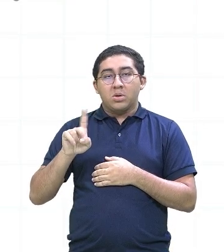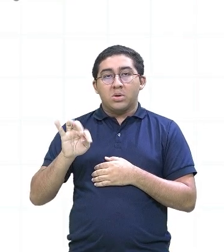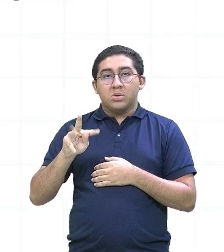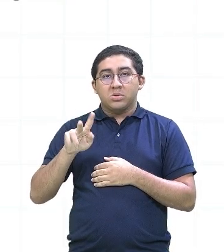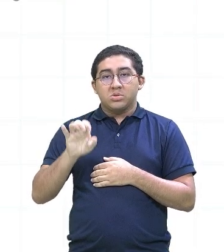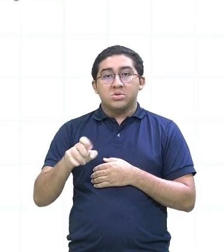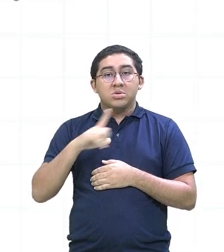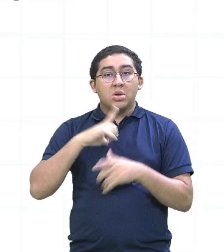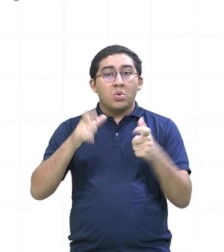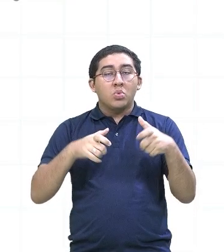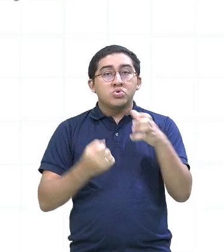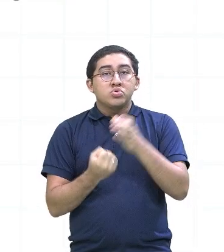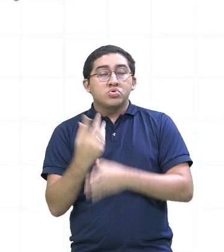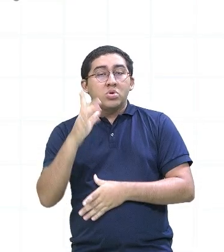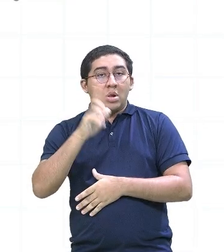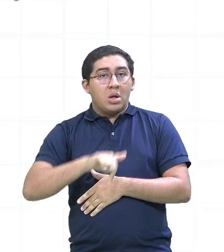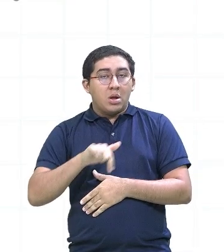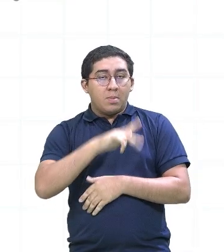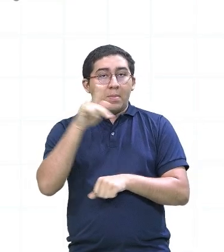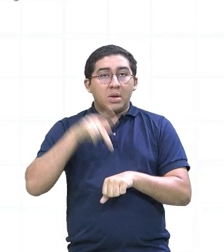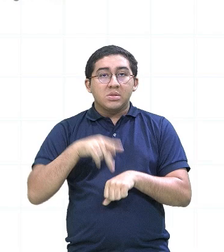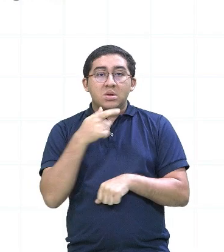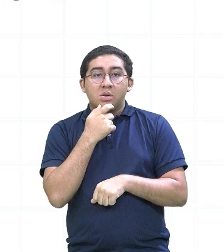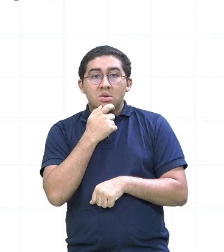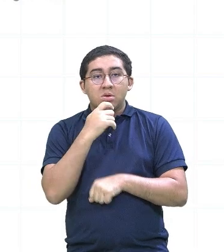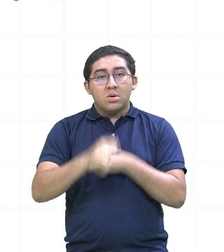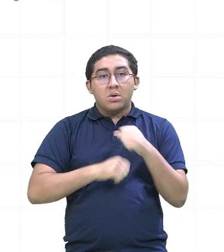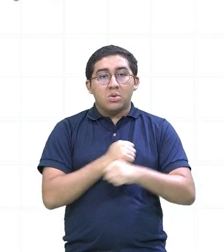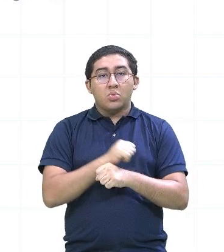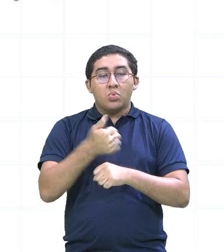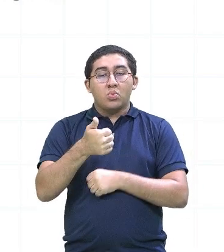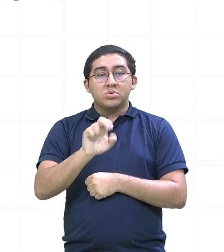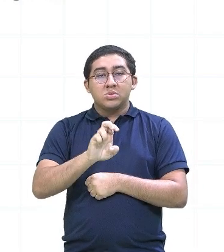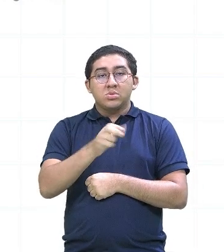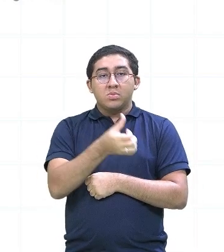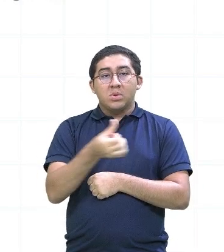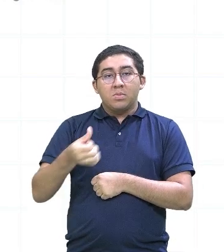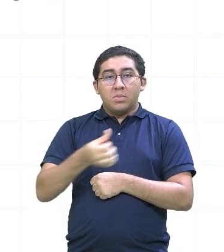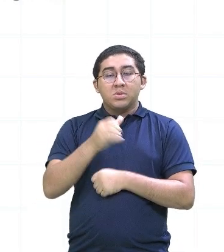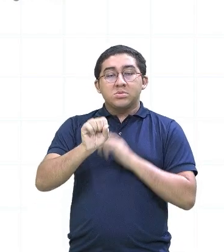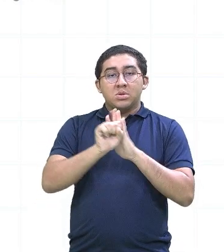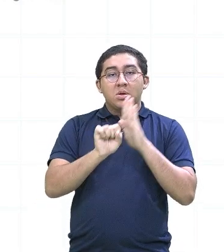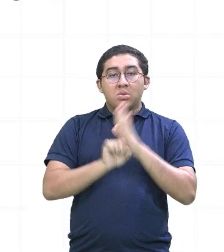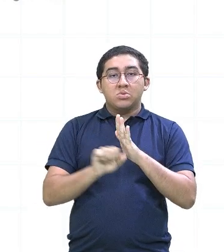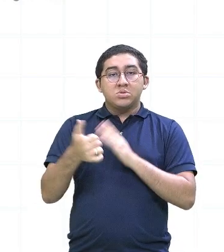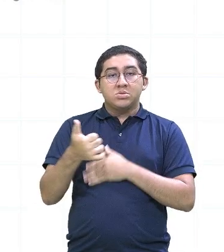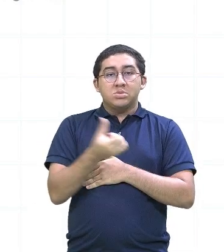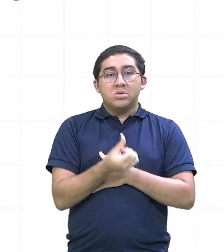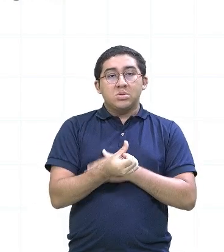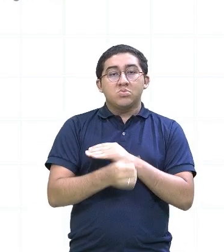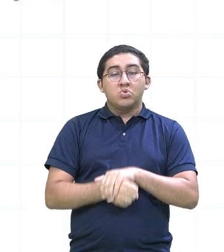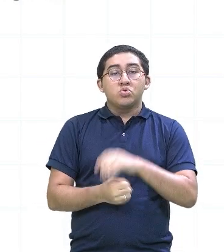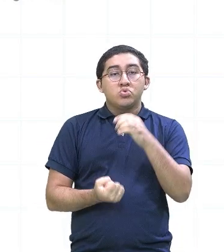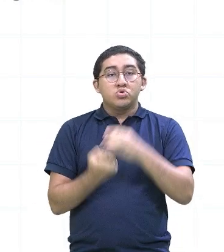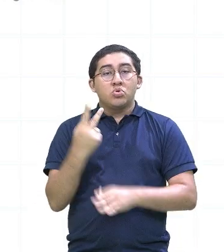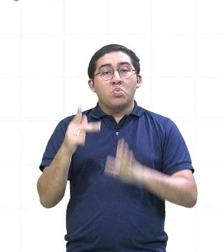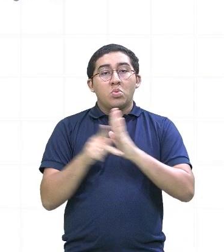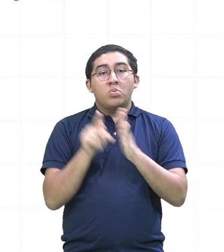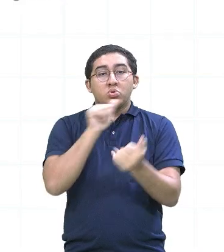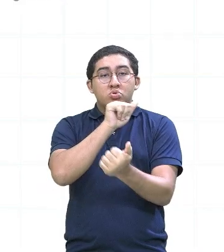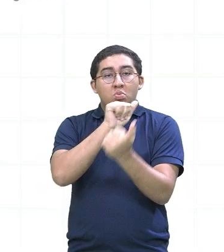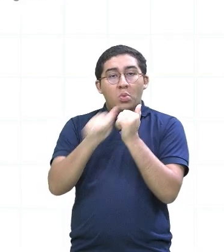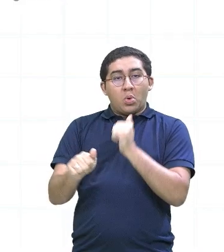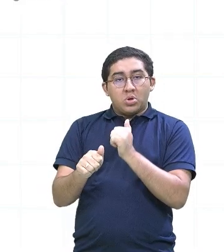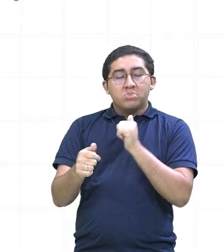na Inglaterra, em 1566, no século XVI. Surgiu a partir de um esporte rudimentar da